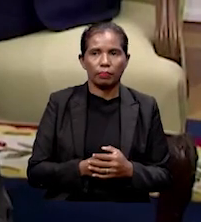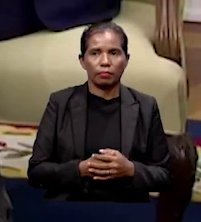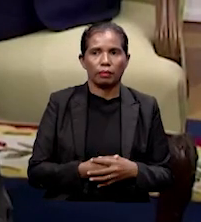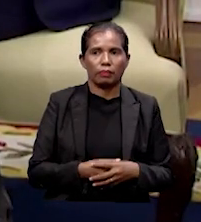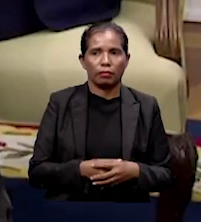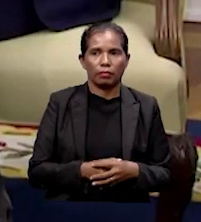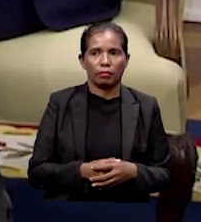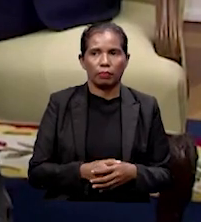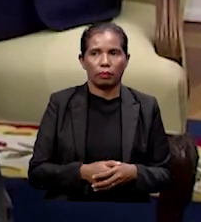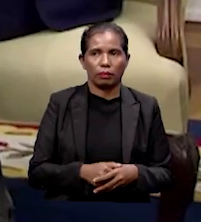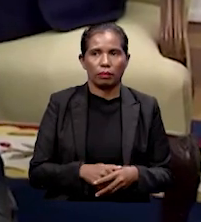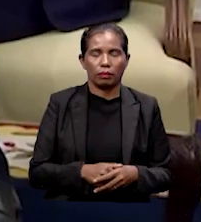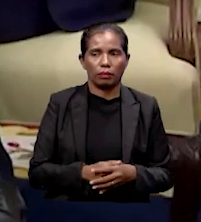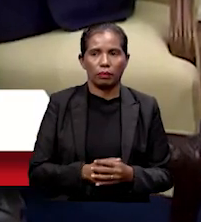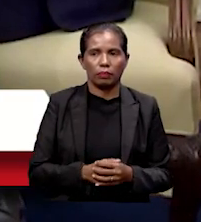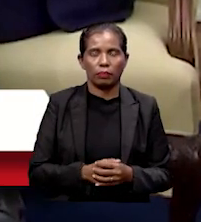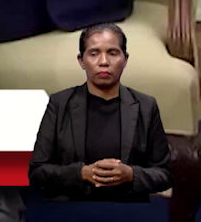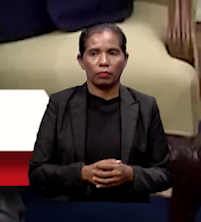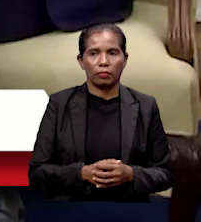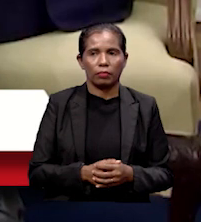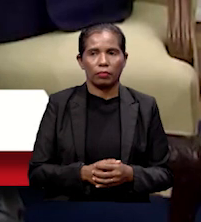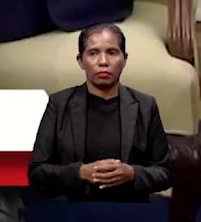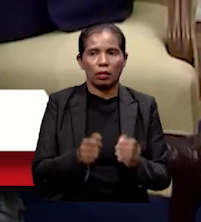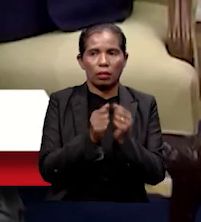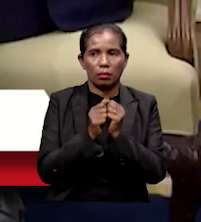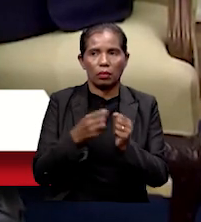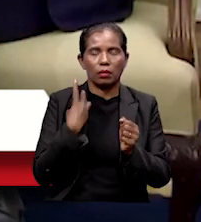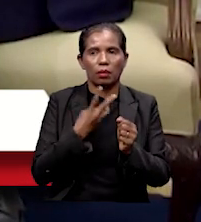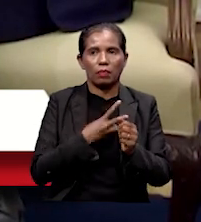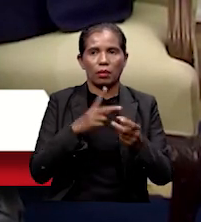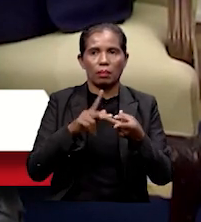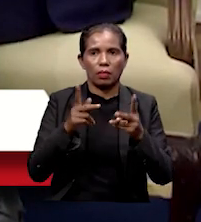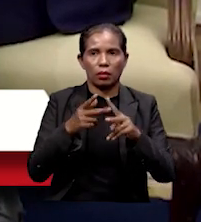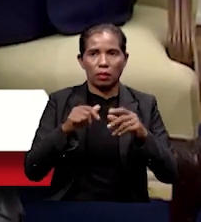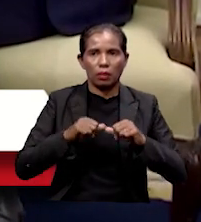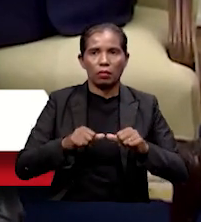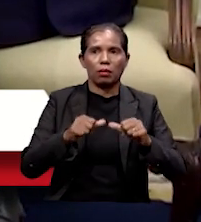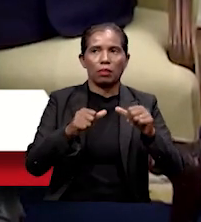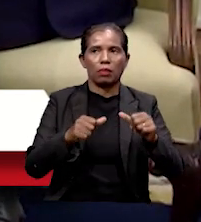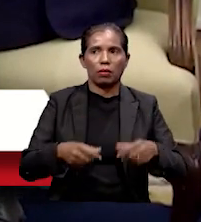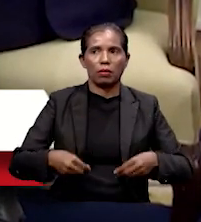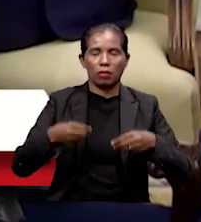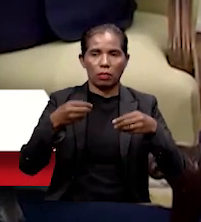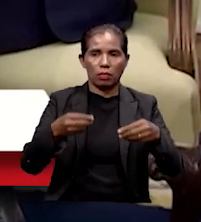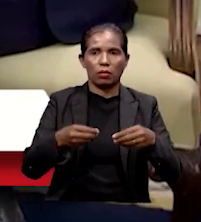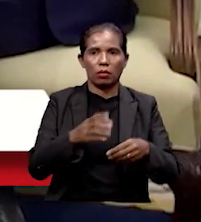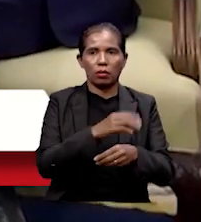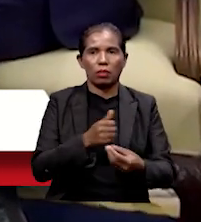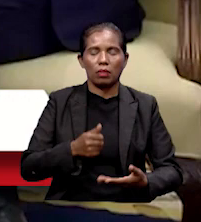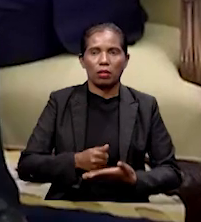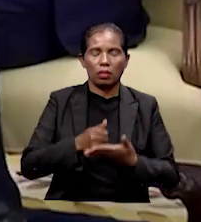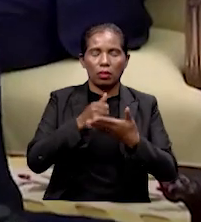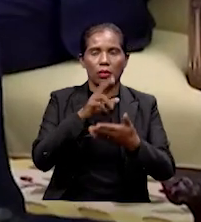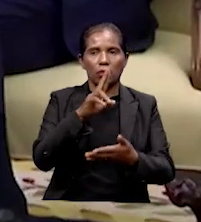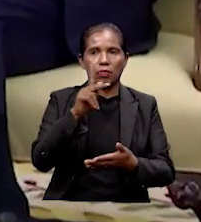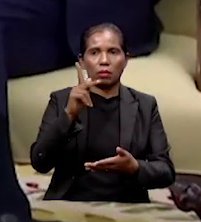also going to continue to impose costs on the Kremlin. Hamutu ko amne parceiro continua impor custo ba Kremlin no apoia Ucrânia